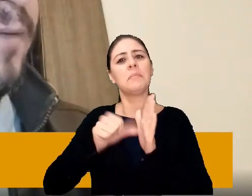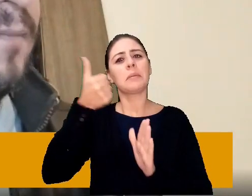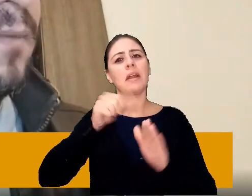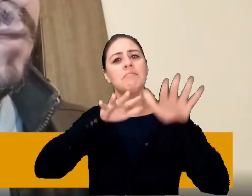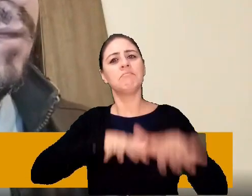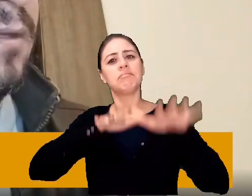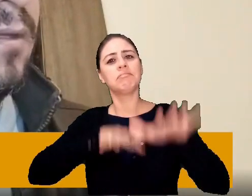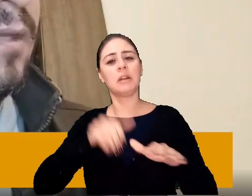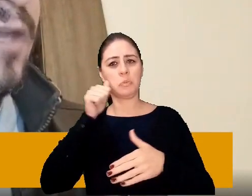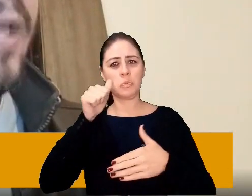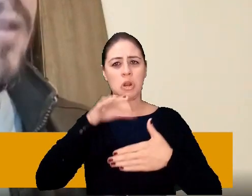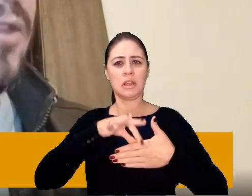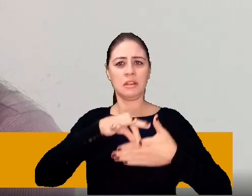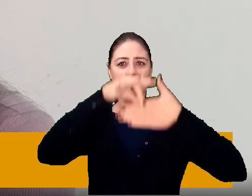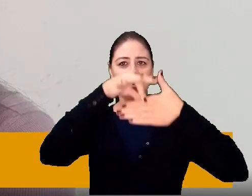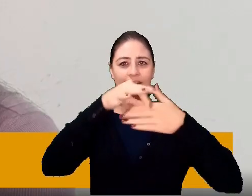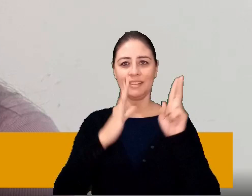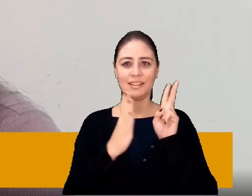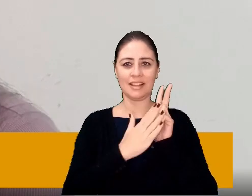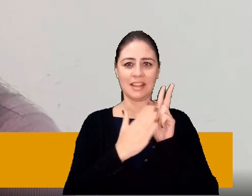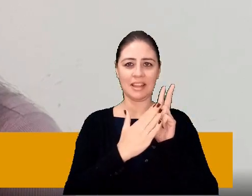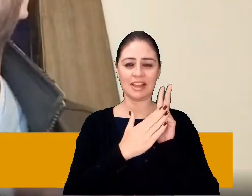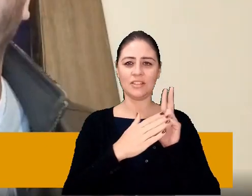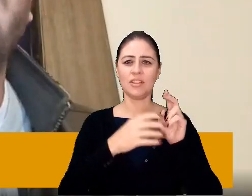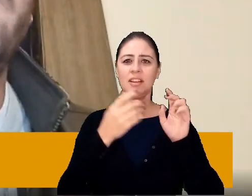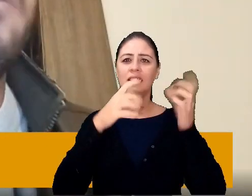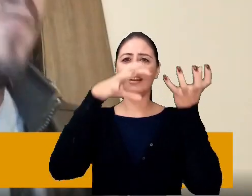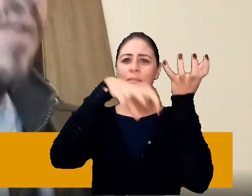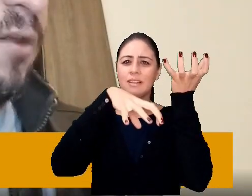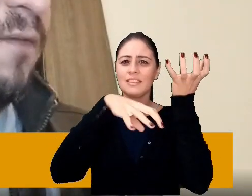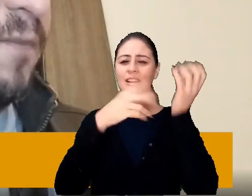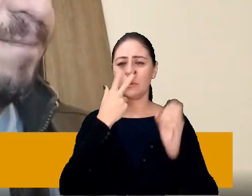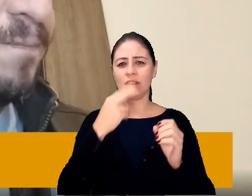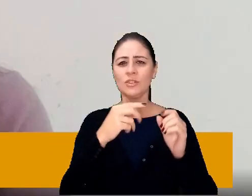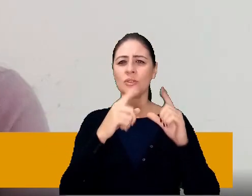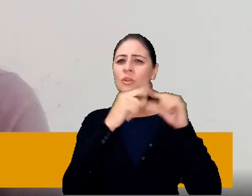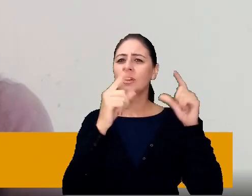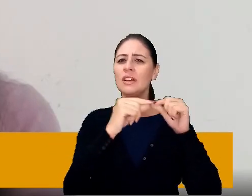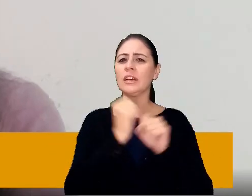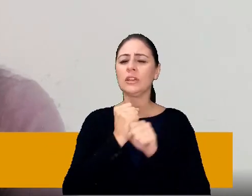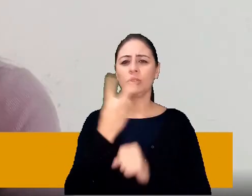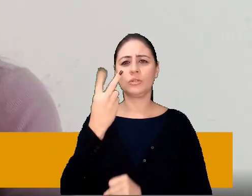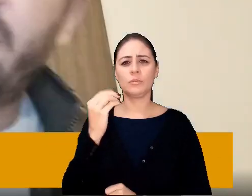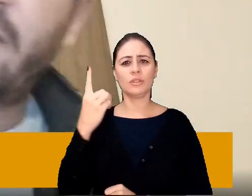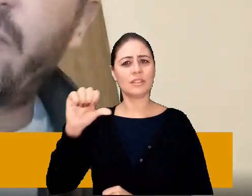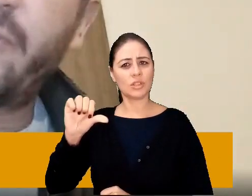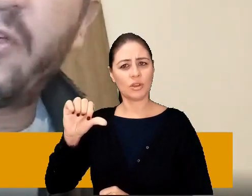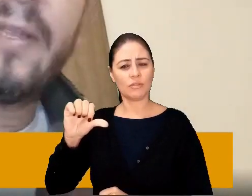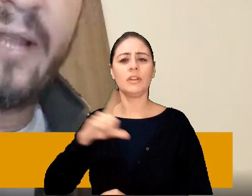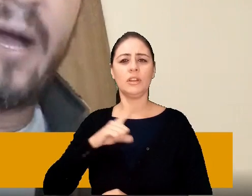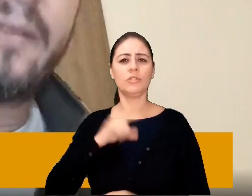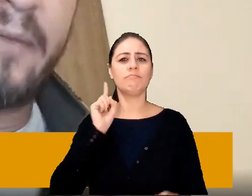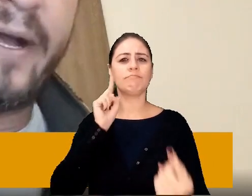marcha das mulheres indígenas, né, para Brasília, acho que foi em 2019. Isso. E assim, eu lembro que tinha um